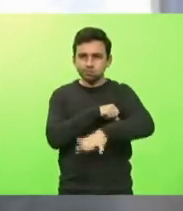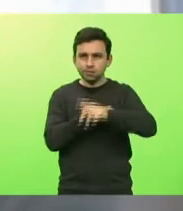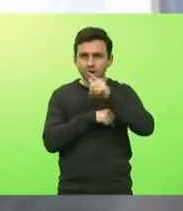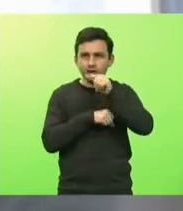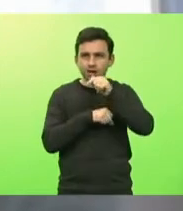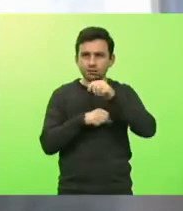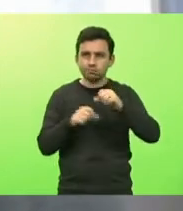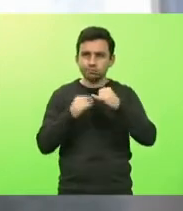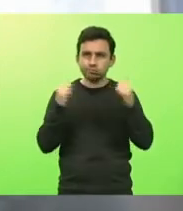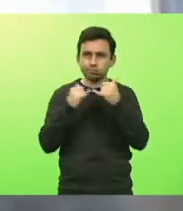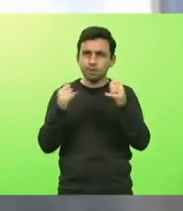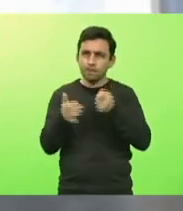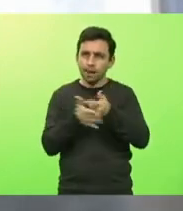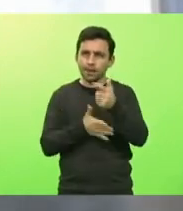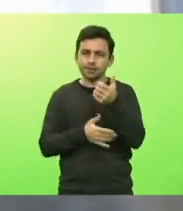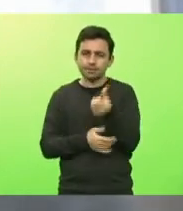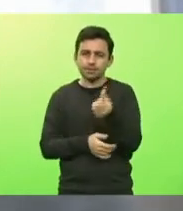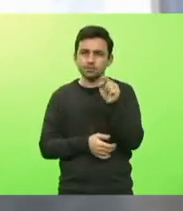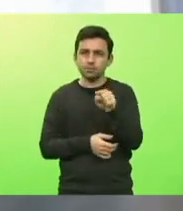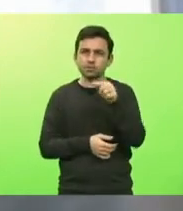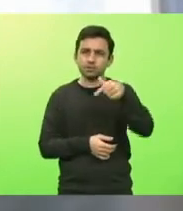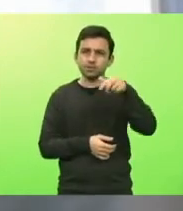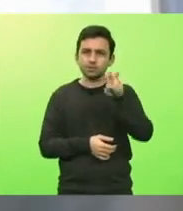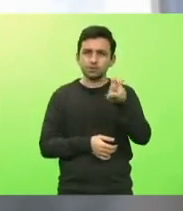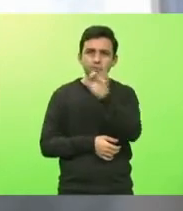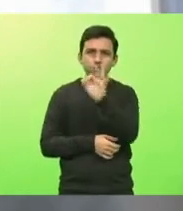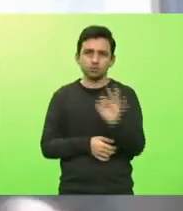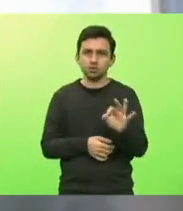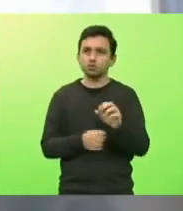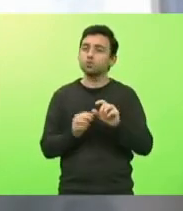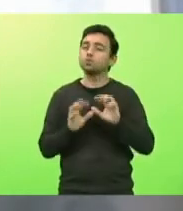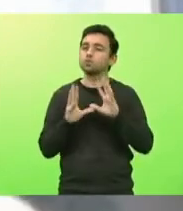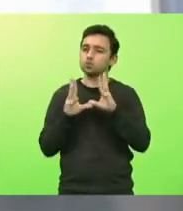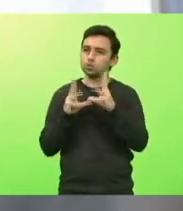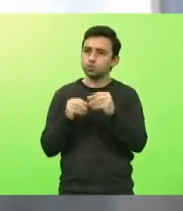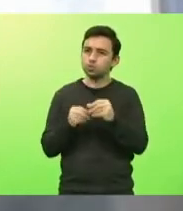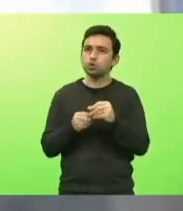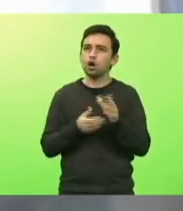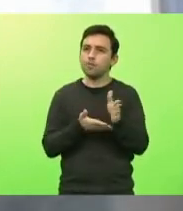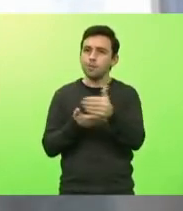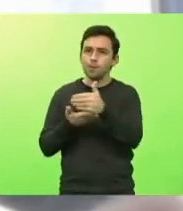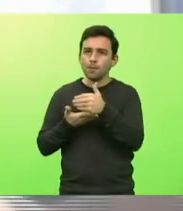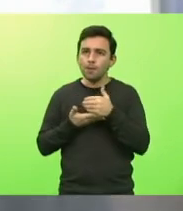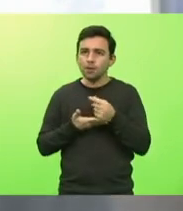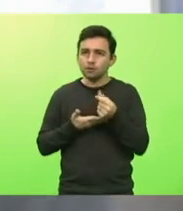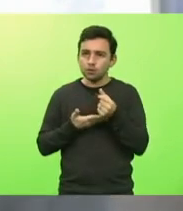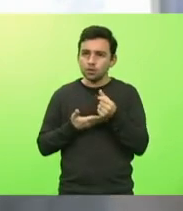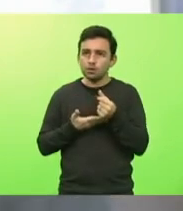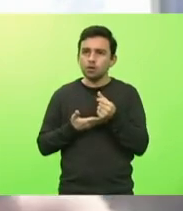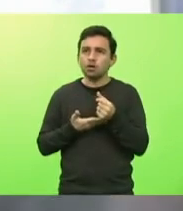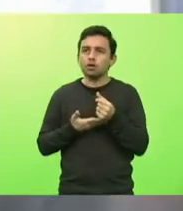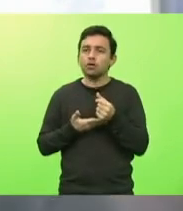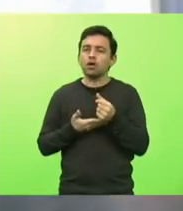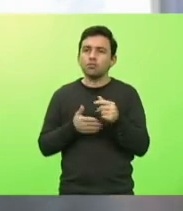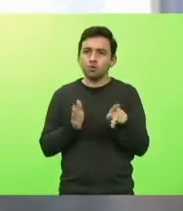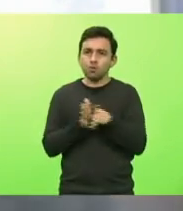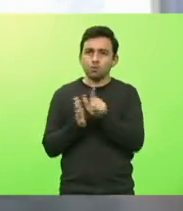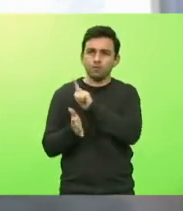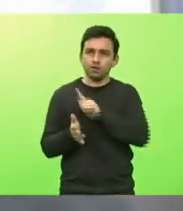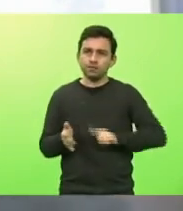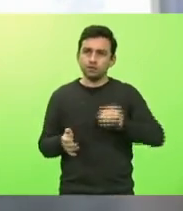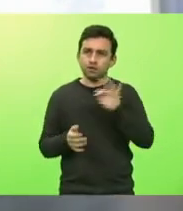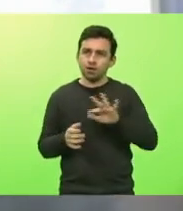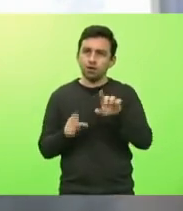hoje pagam 6,75% do que ganham com relação à energia, à União, estados